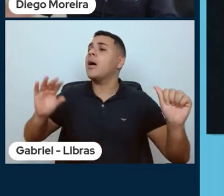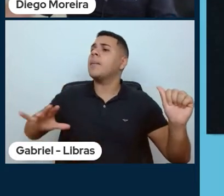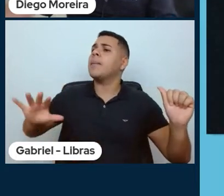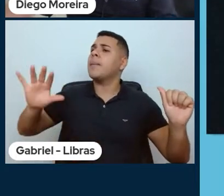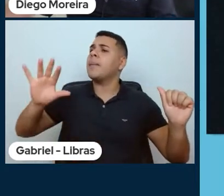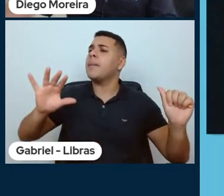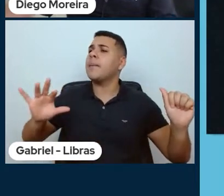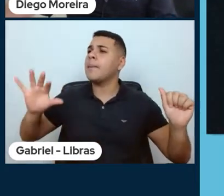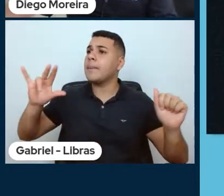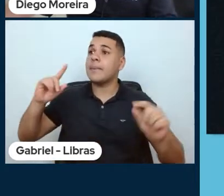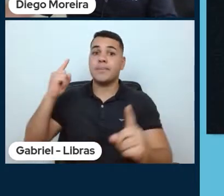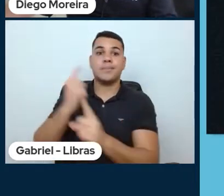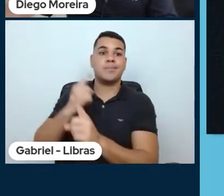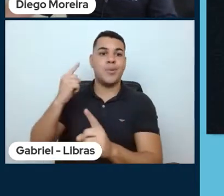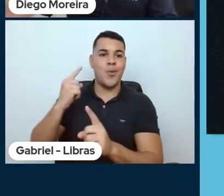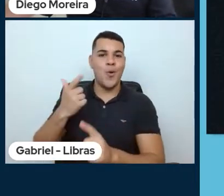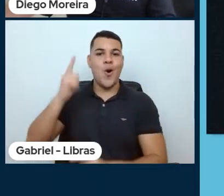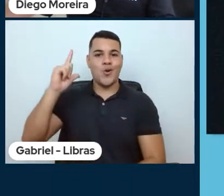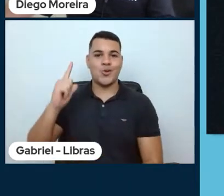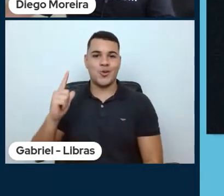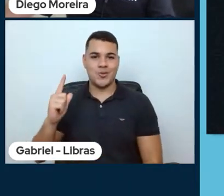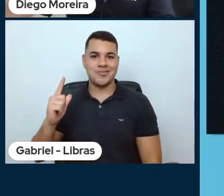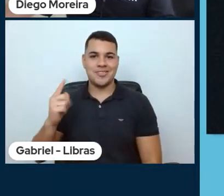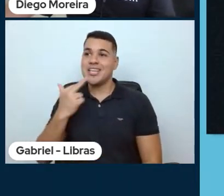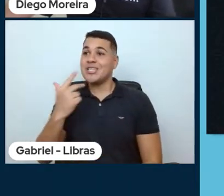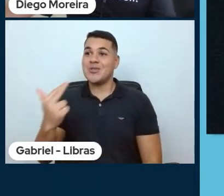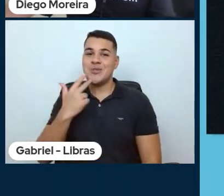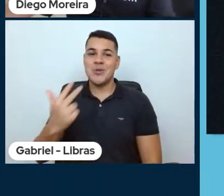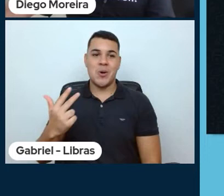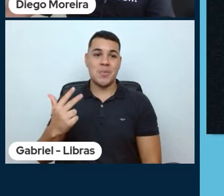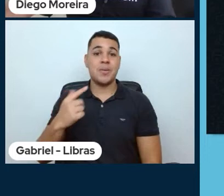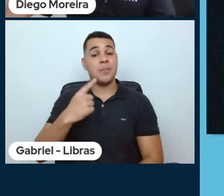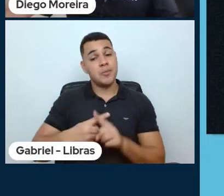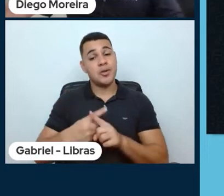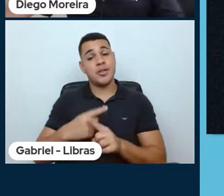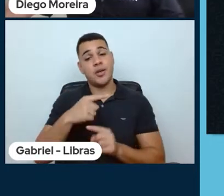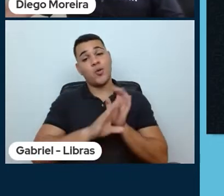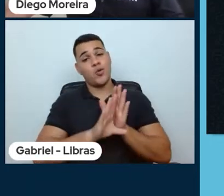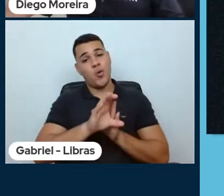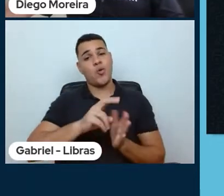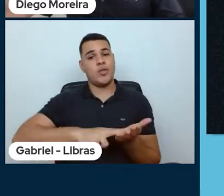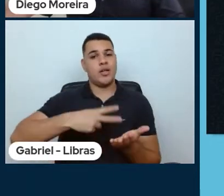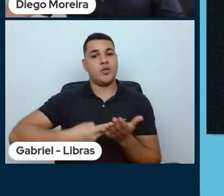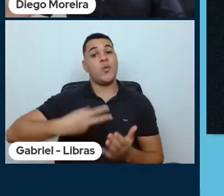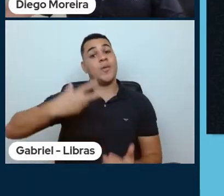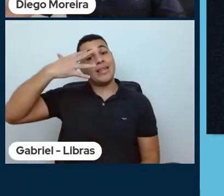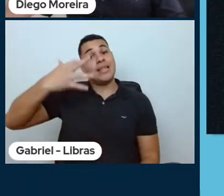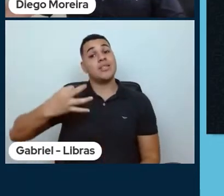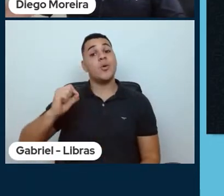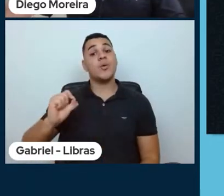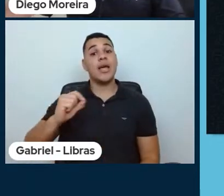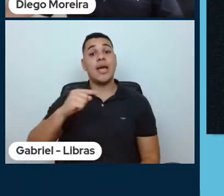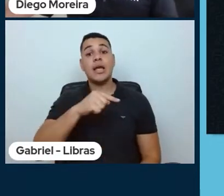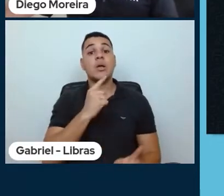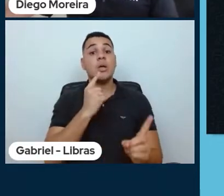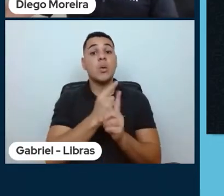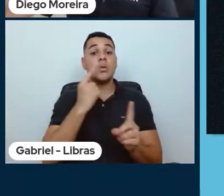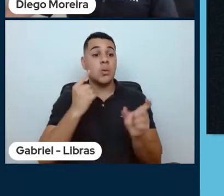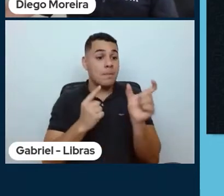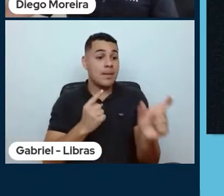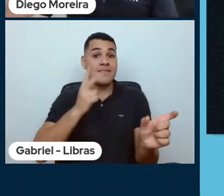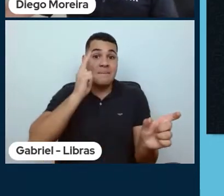A, né, para fazer essa tradução, ele entendia que aquela palavra era daquela língua, e isso estava às vezes